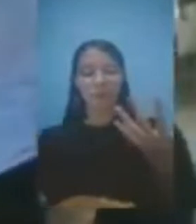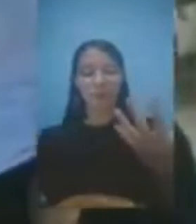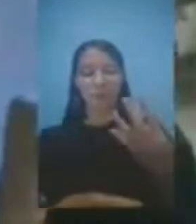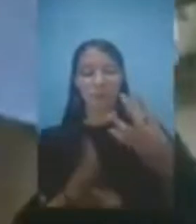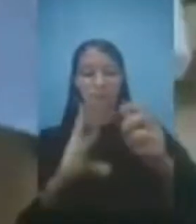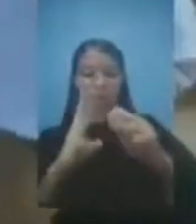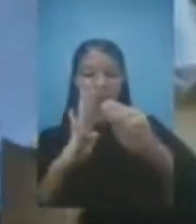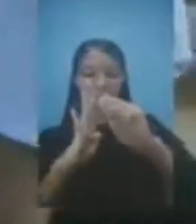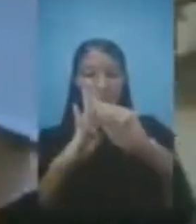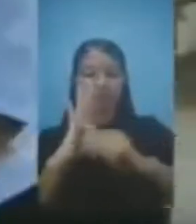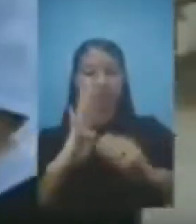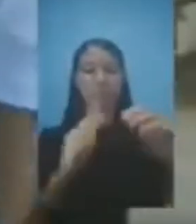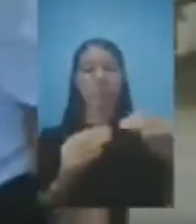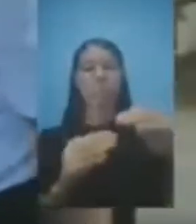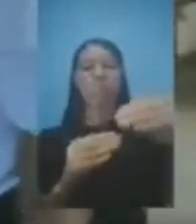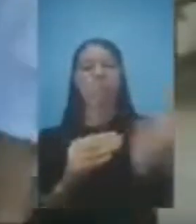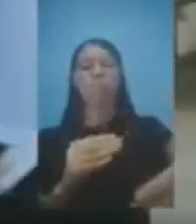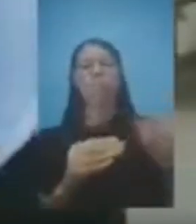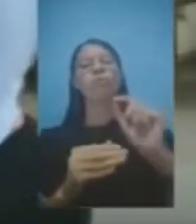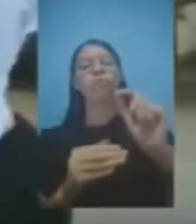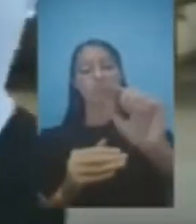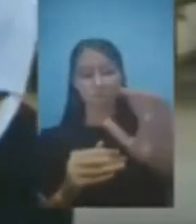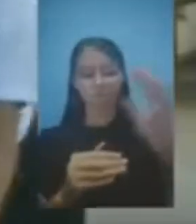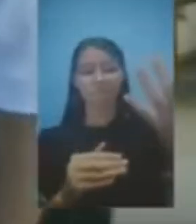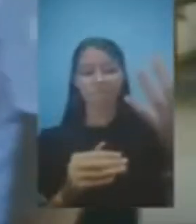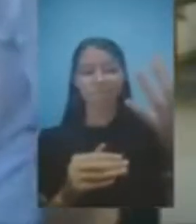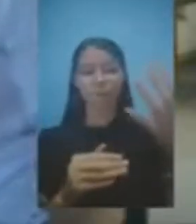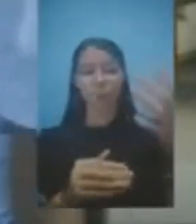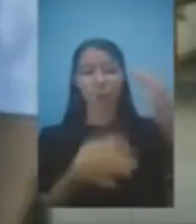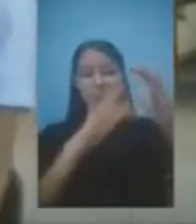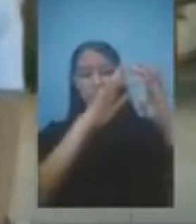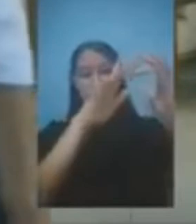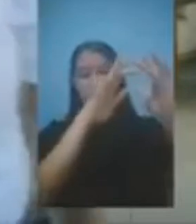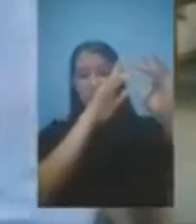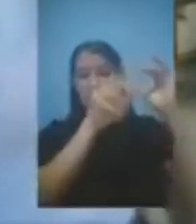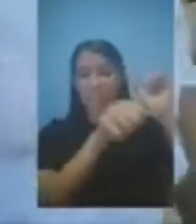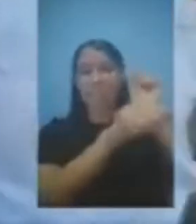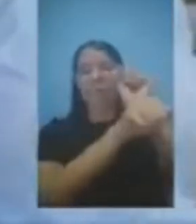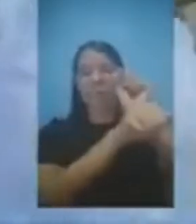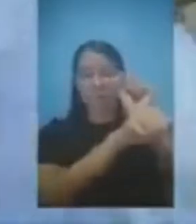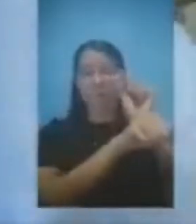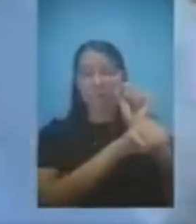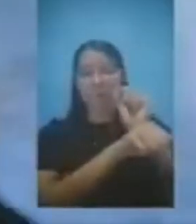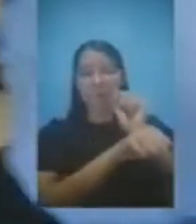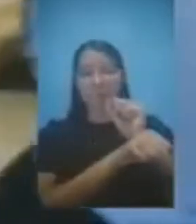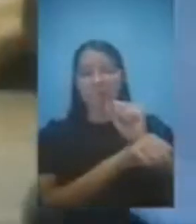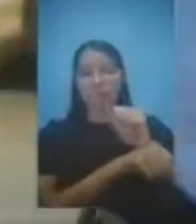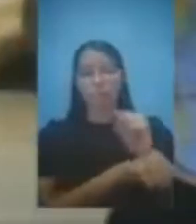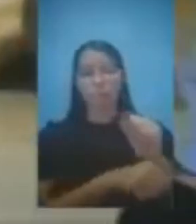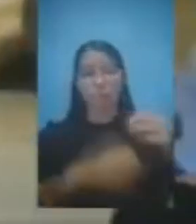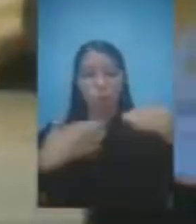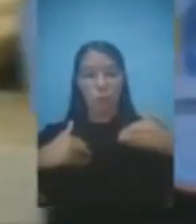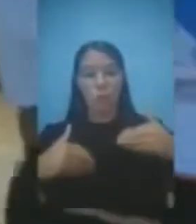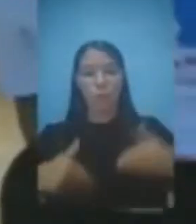Ao passar os 4 meses, olha só o que aconteceu. Com a paralisia